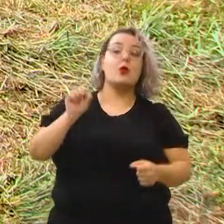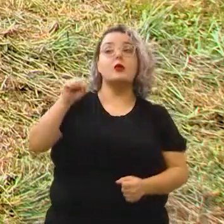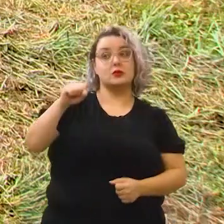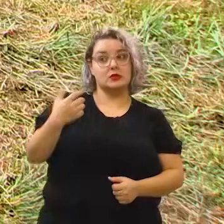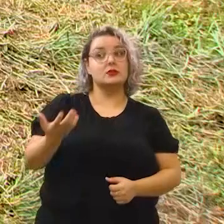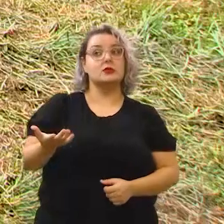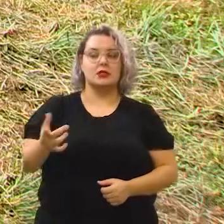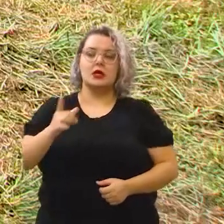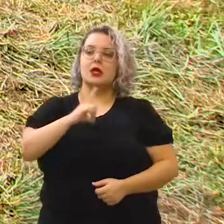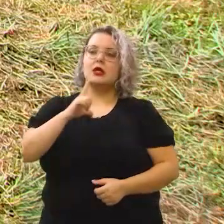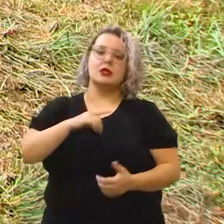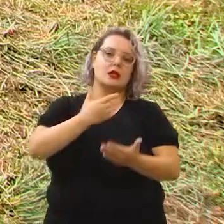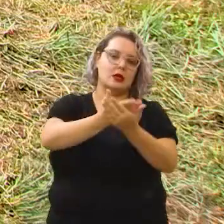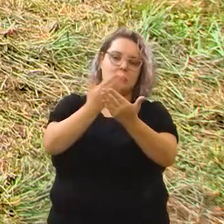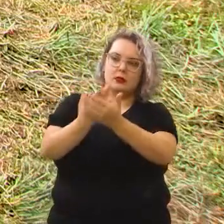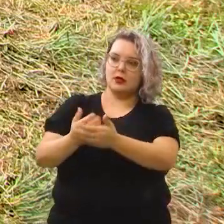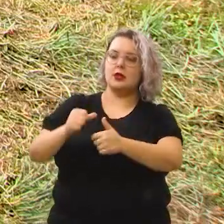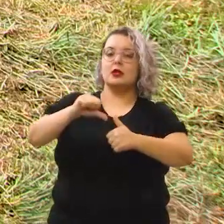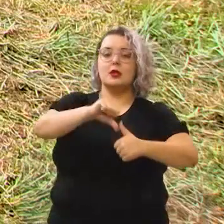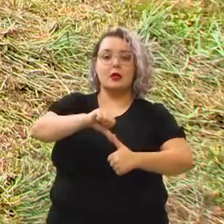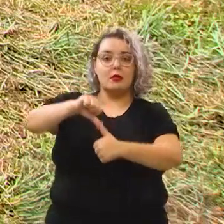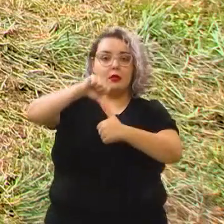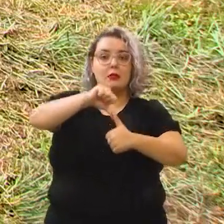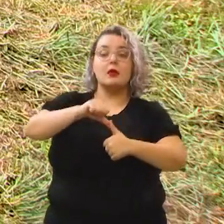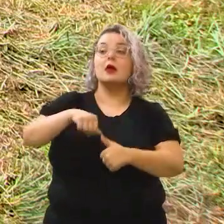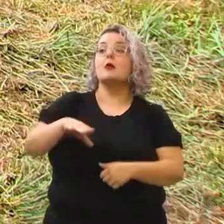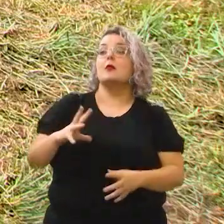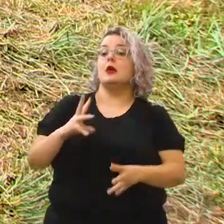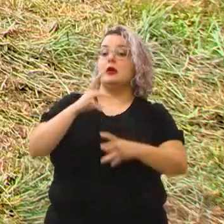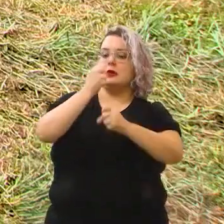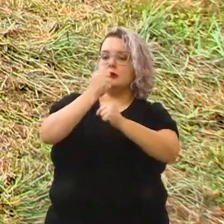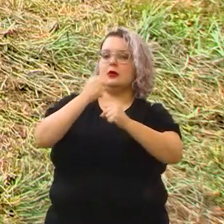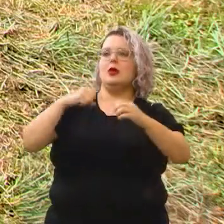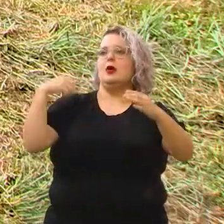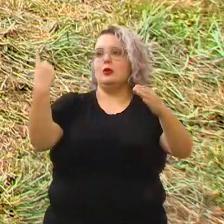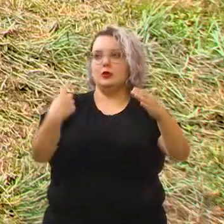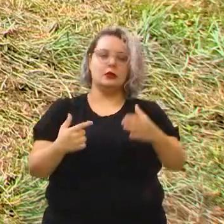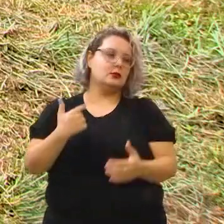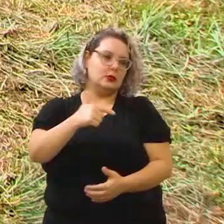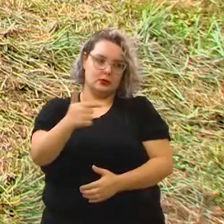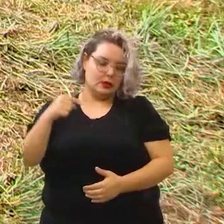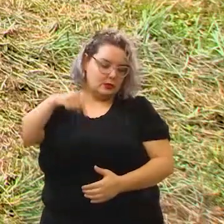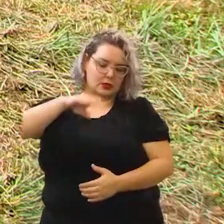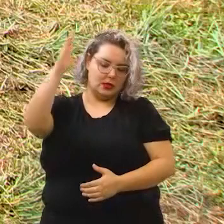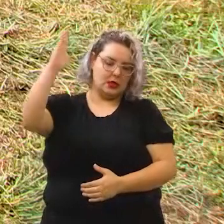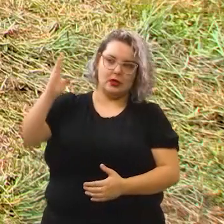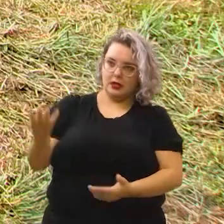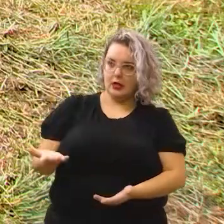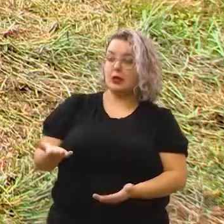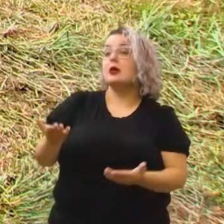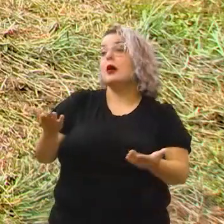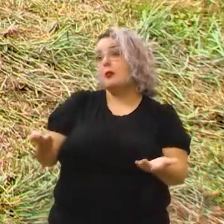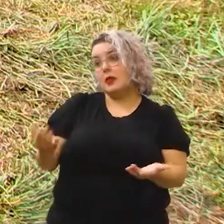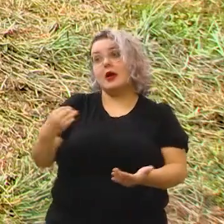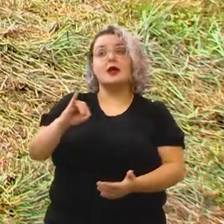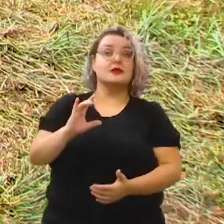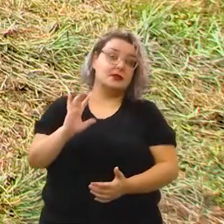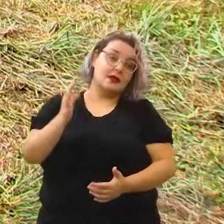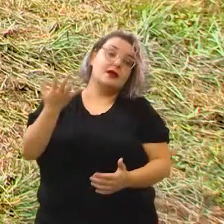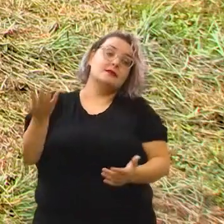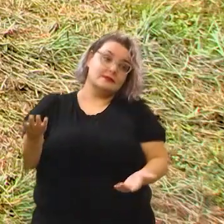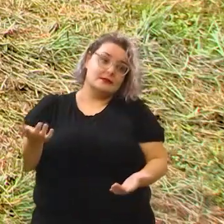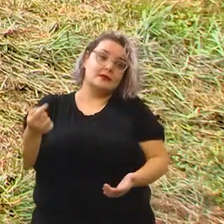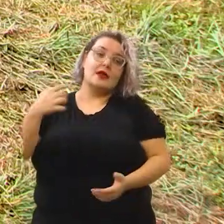bom. E a gente tem estudos na América Central de que elas são mais resistentes também a furacões. A gente não tem furacão aqui ainda, mas